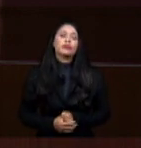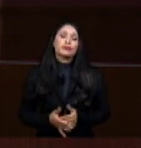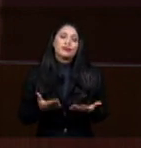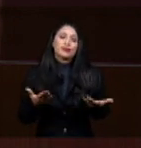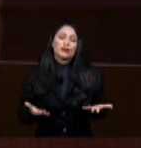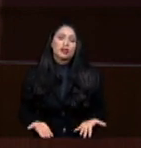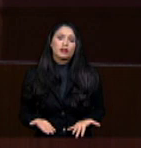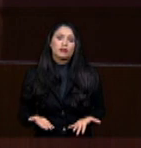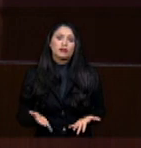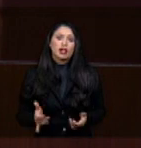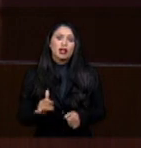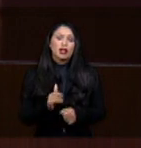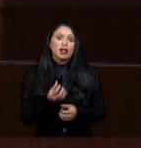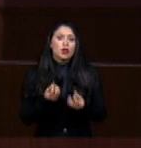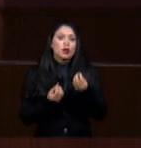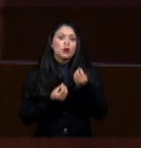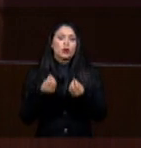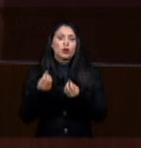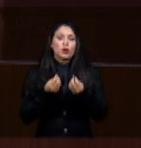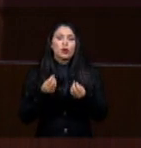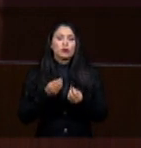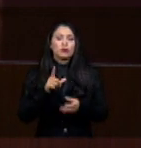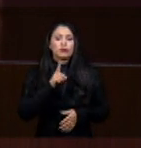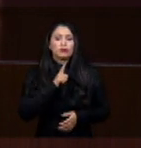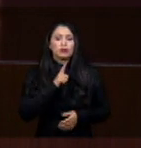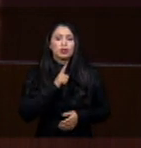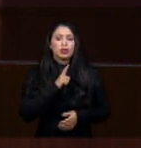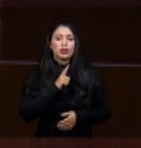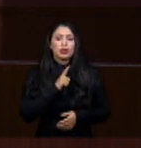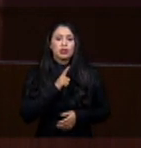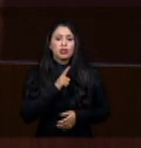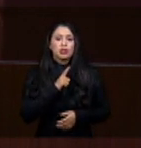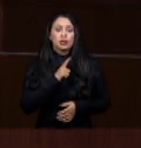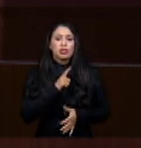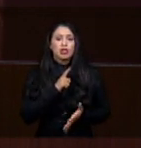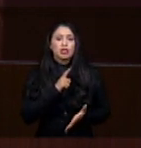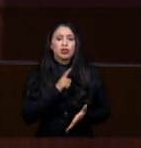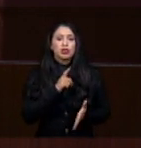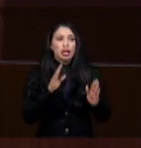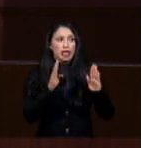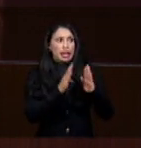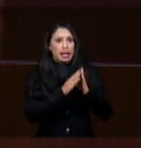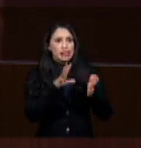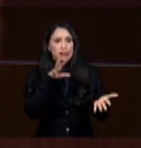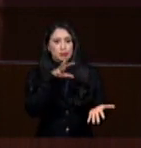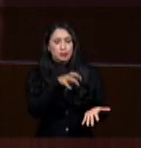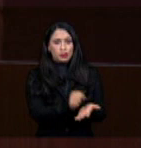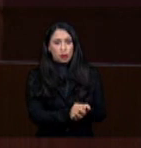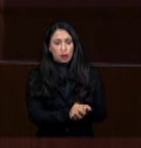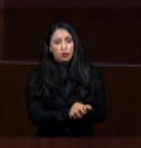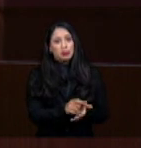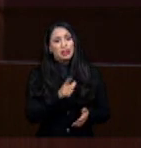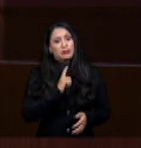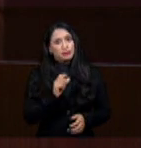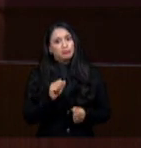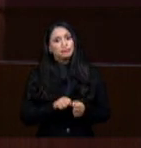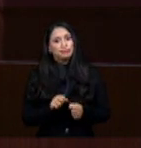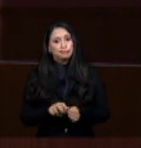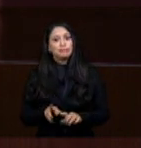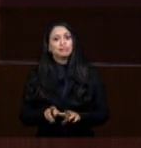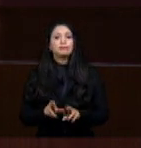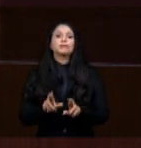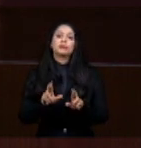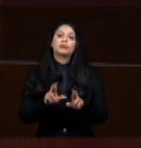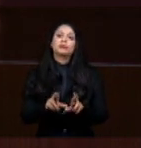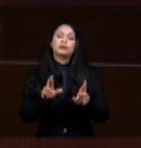mecanismos de formalização ou a titularidade de propriedade Imobiliária fazem muita diferença